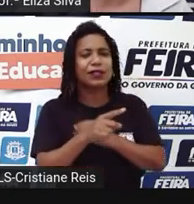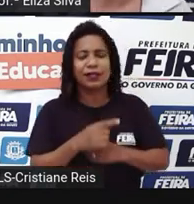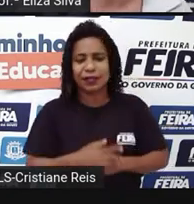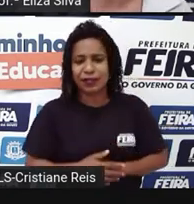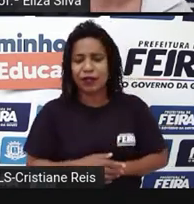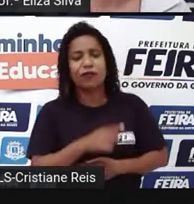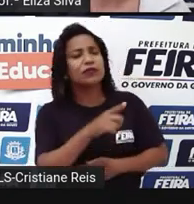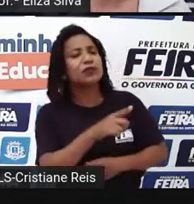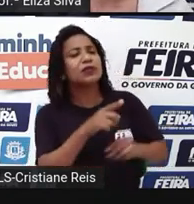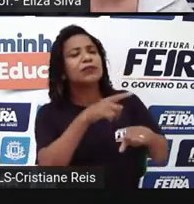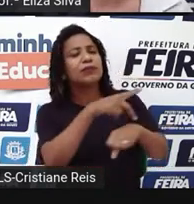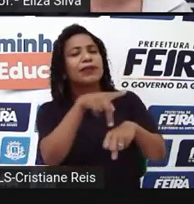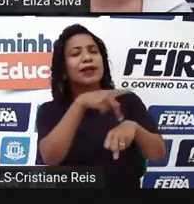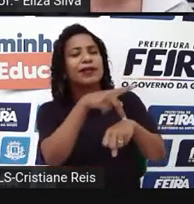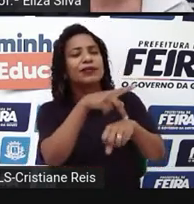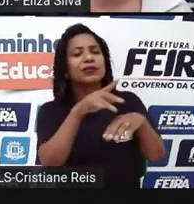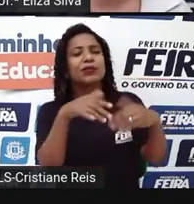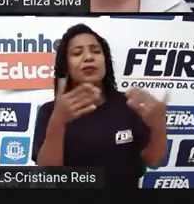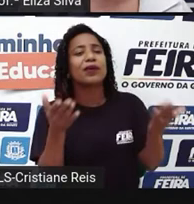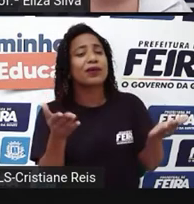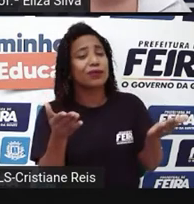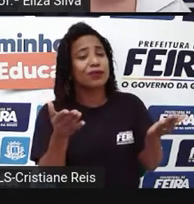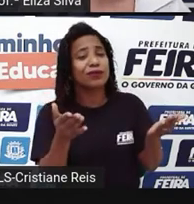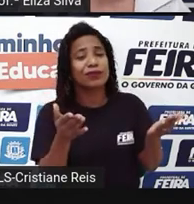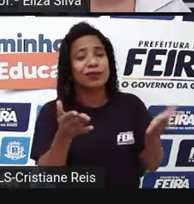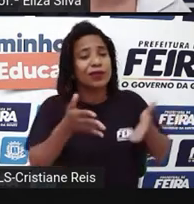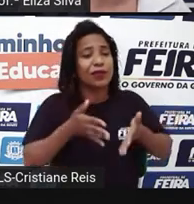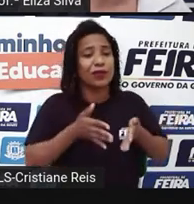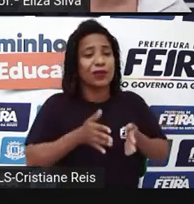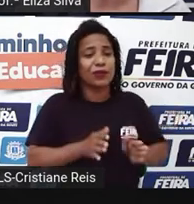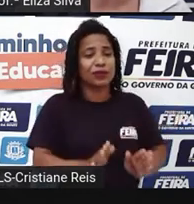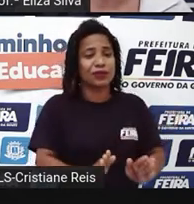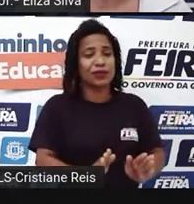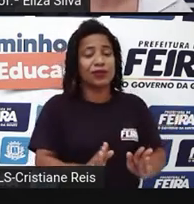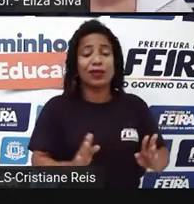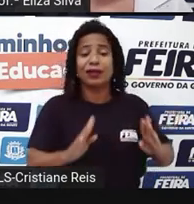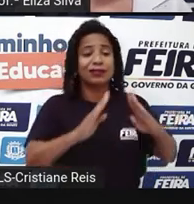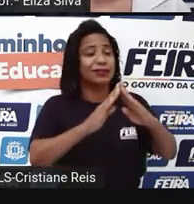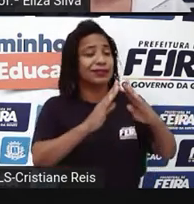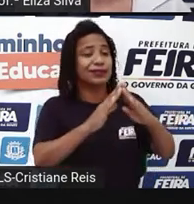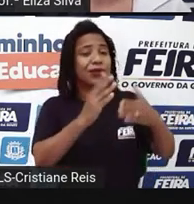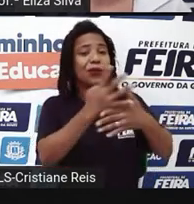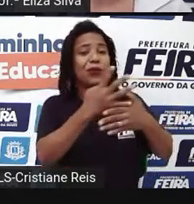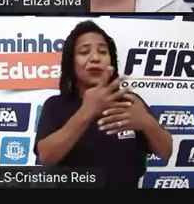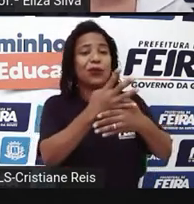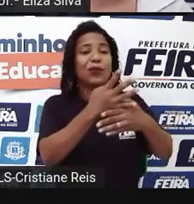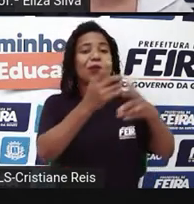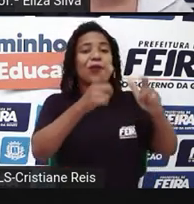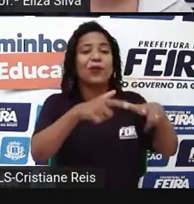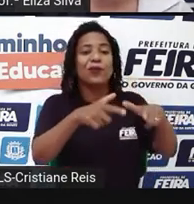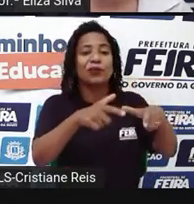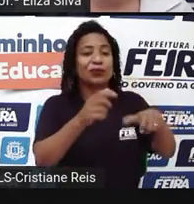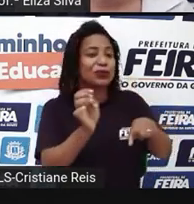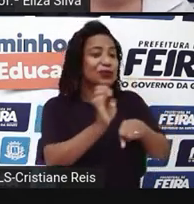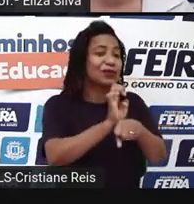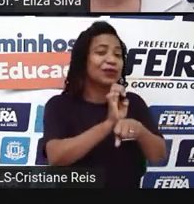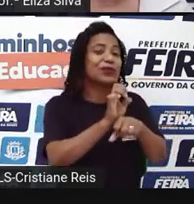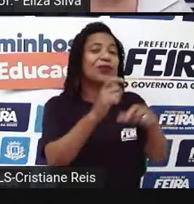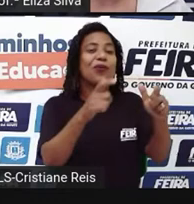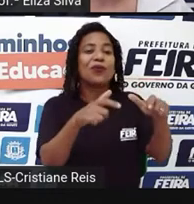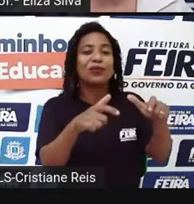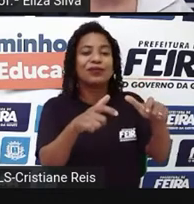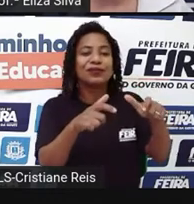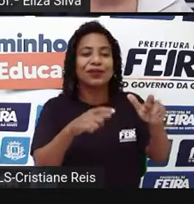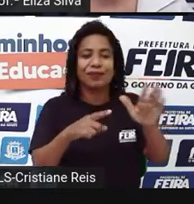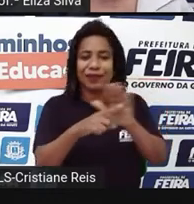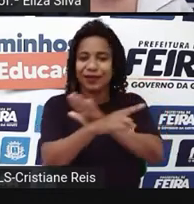de onde ela é, o país, enfim, né, a cidade, o estado. Então você pode utilizar esta pergunta. Where are